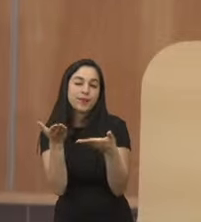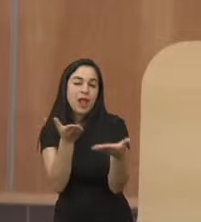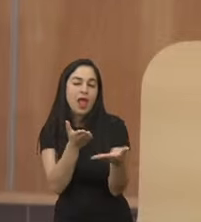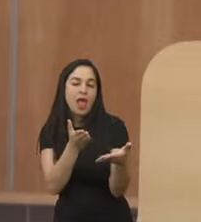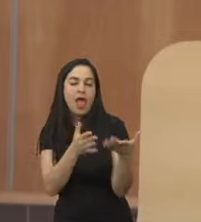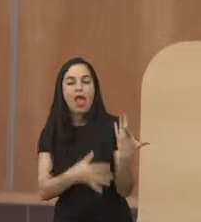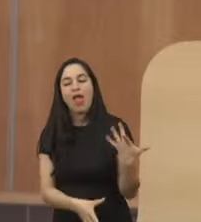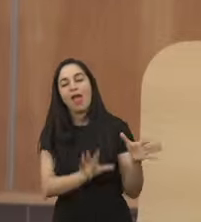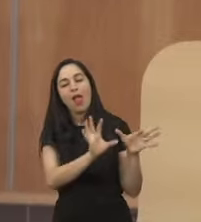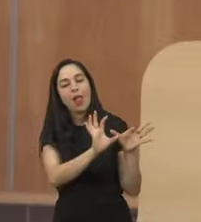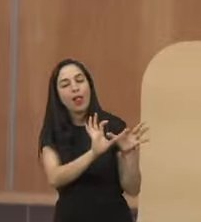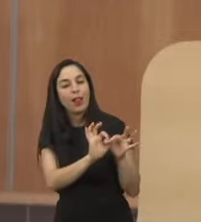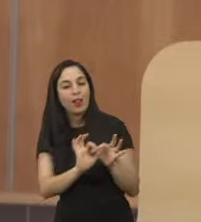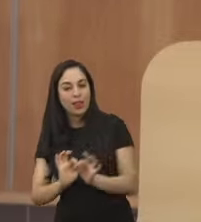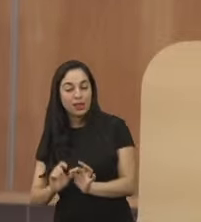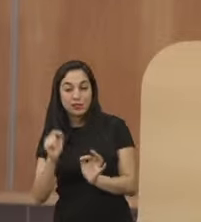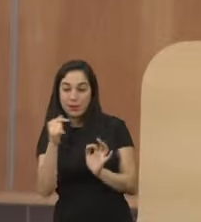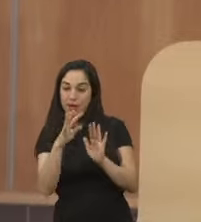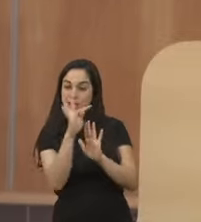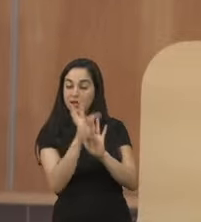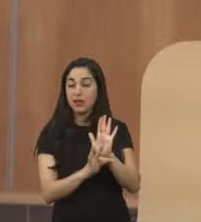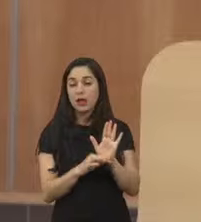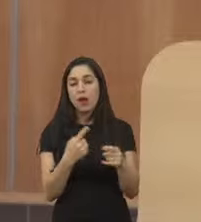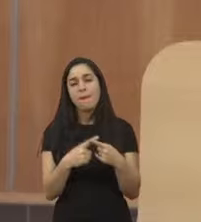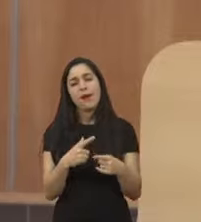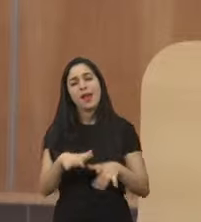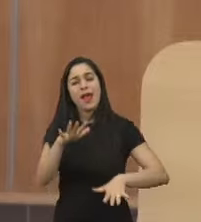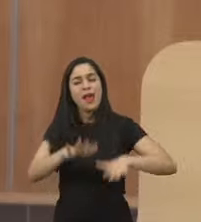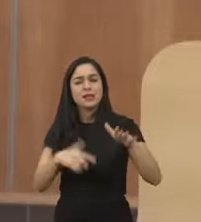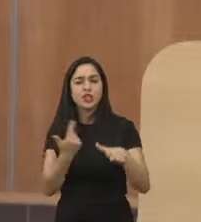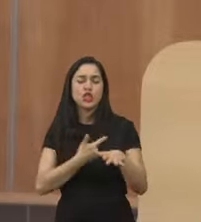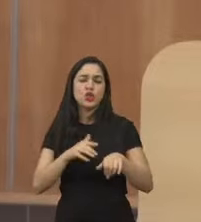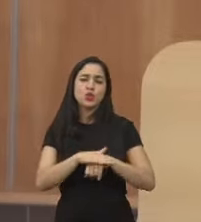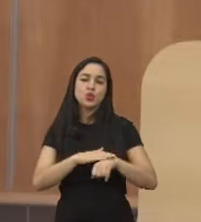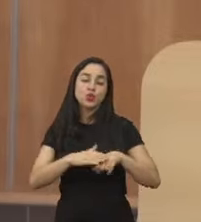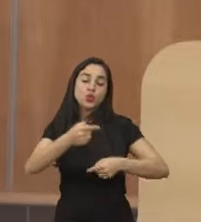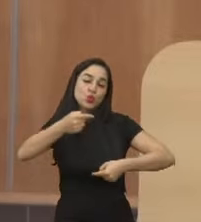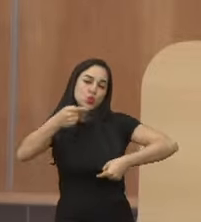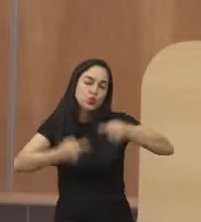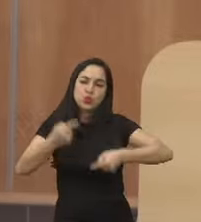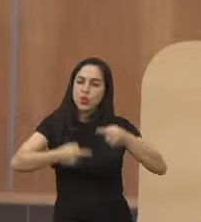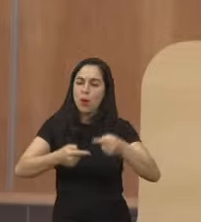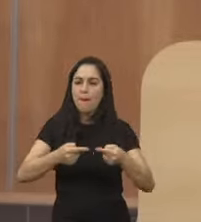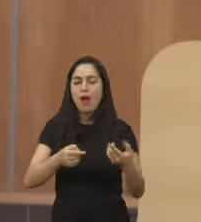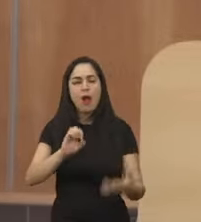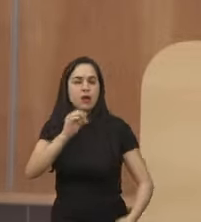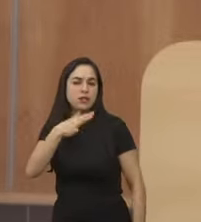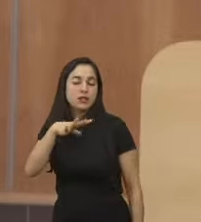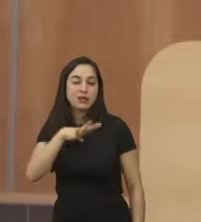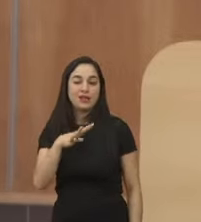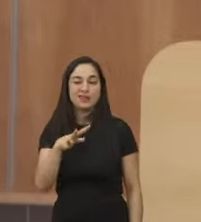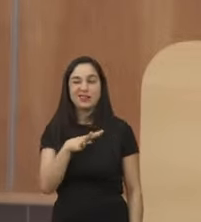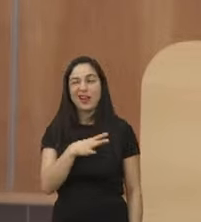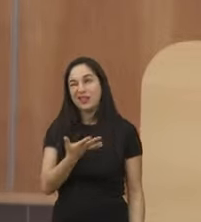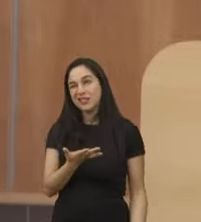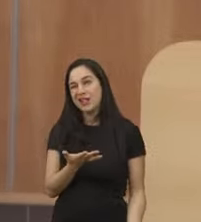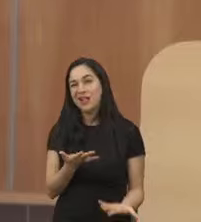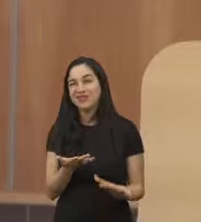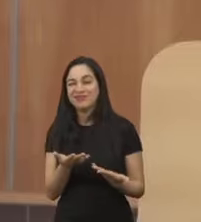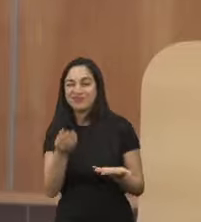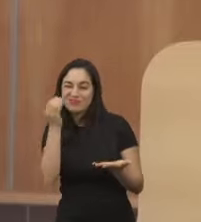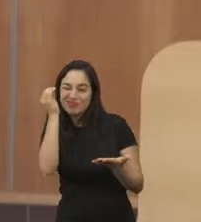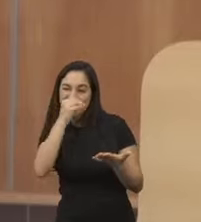contexto para esse texto, né? Porque muitas vezes a gente discute política, a gente discute o que está acontecendo na cidade de uma forma bem superficial, sem entender